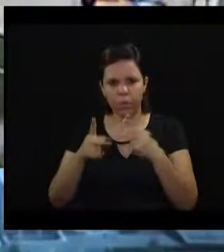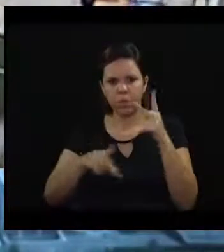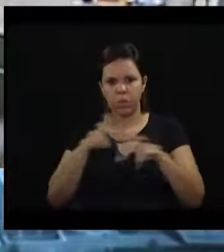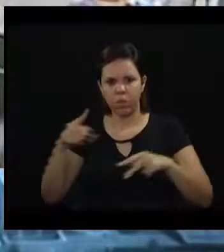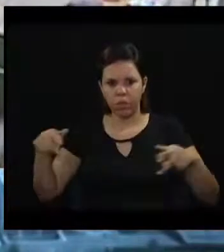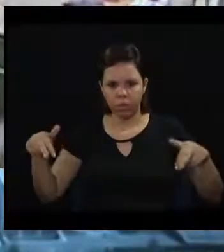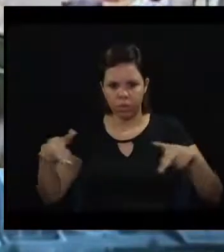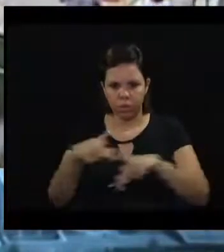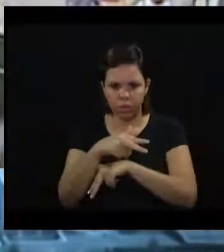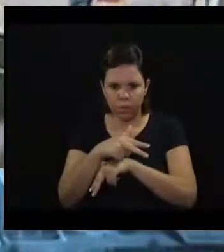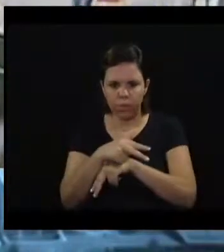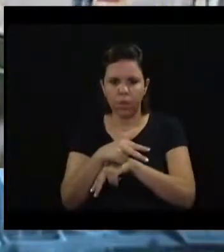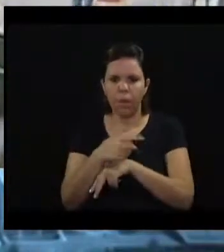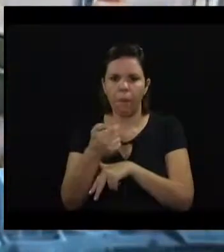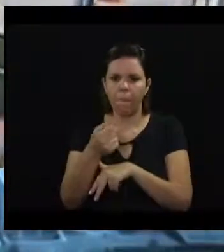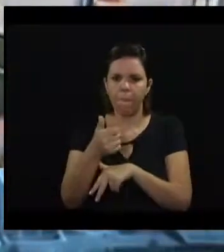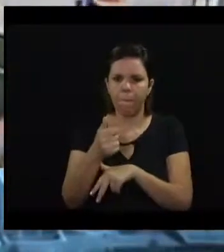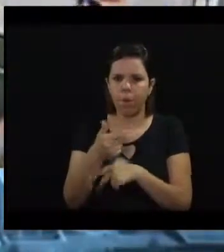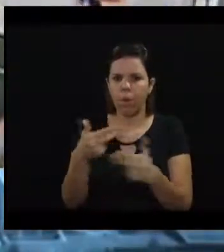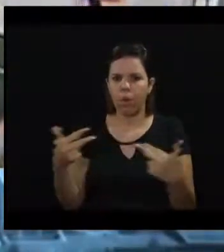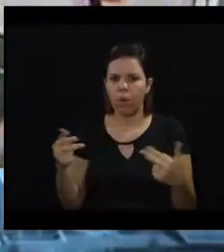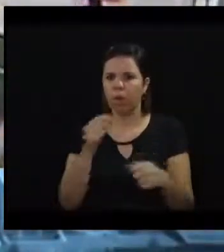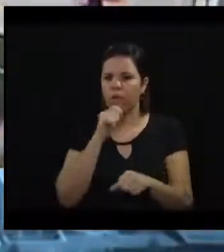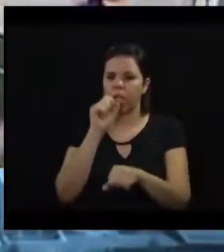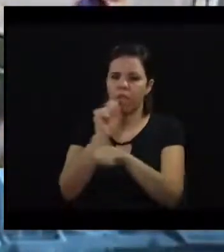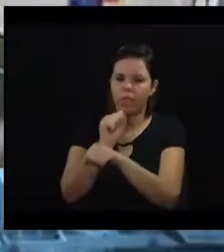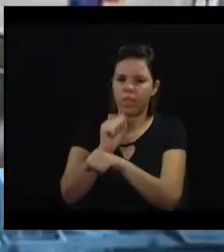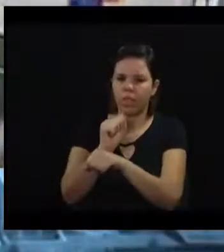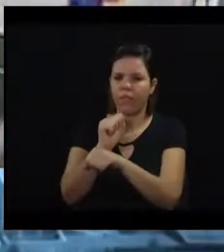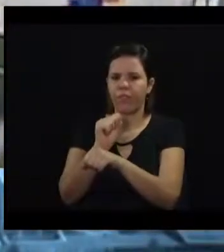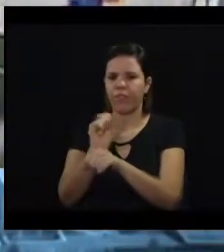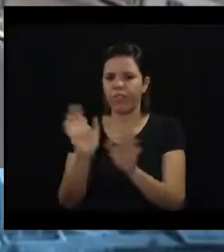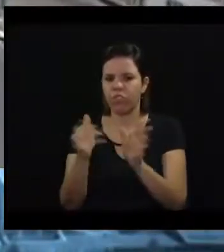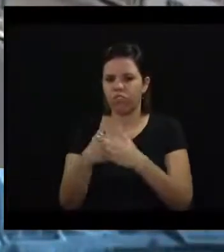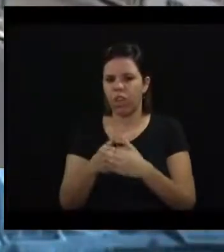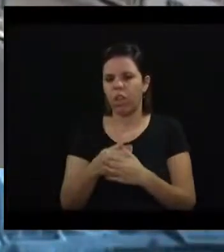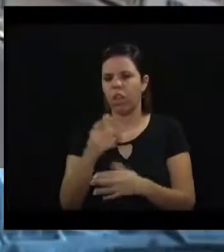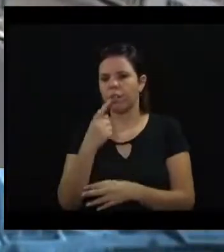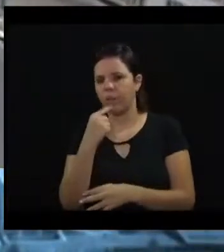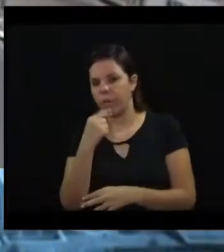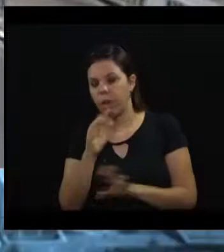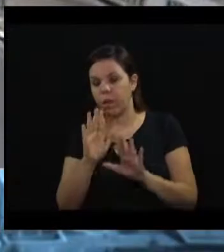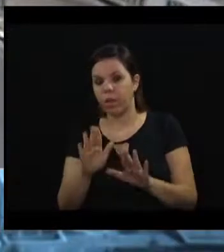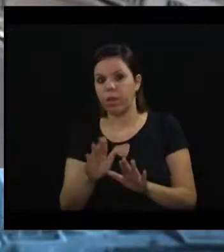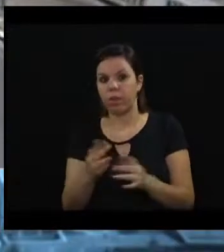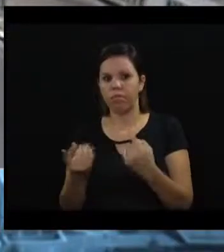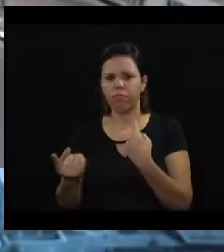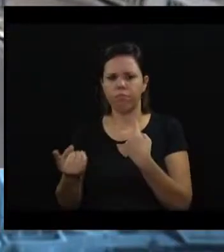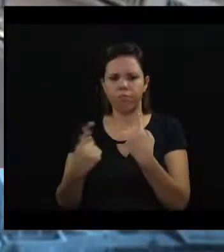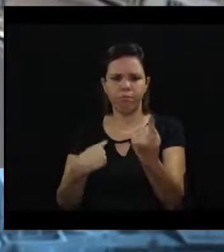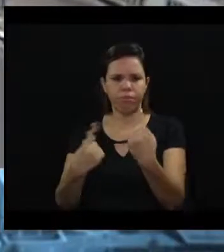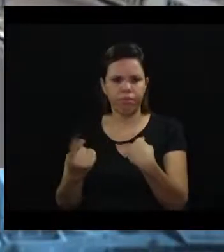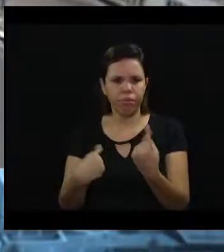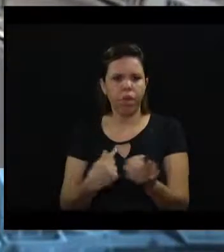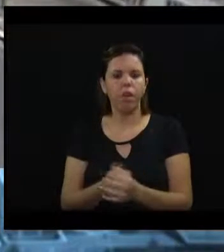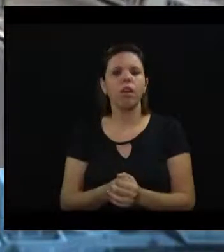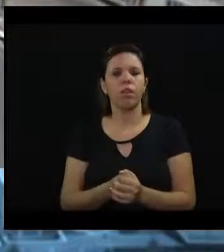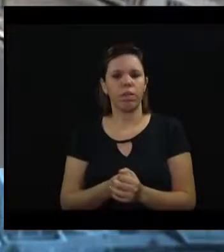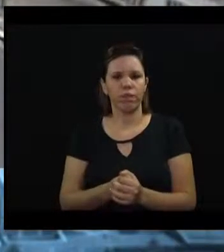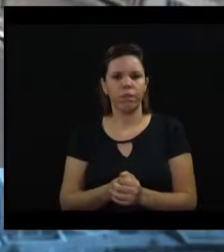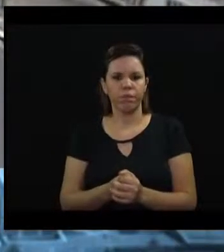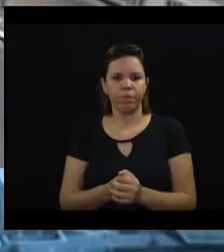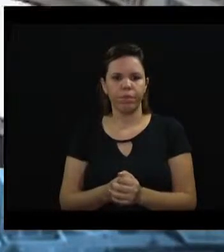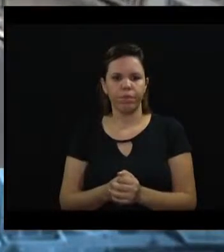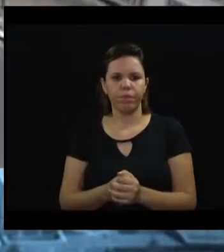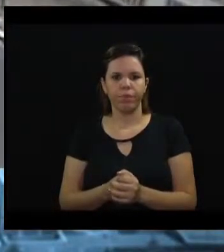um trânsito um pouquinho mais carregado, mas era porque o semáforo estava fechado. E agora Francisco Glicério ali próximo a Benjamin Constant,